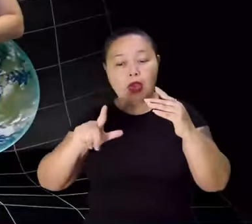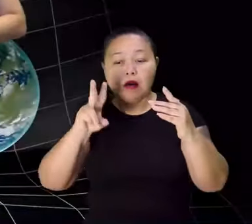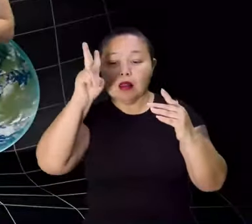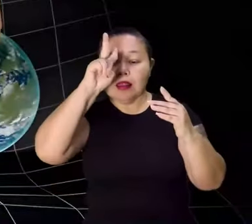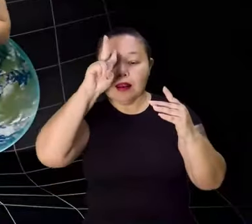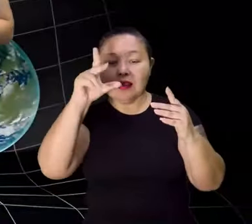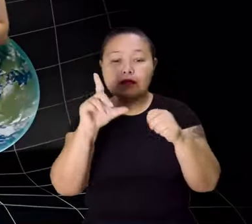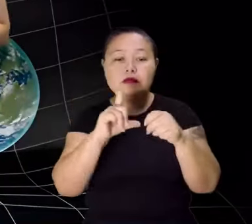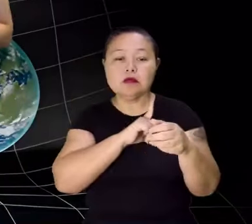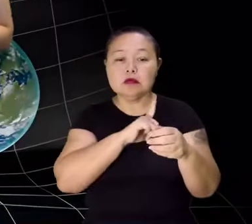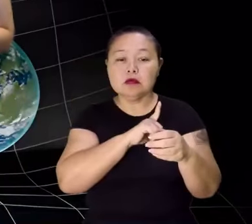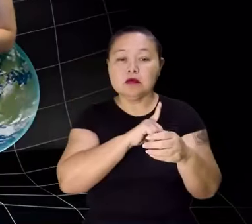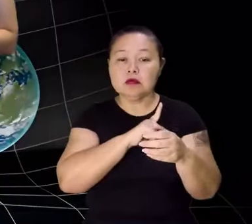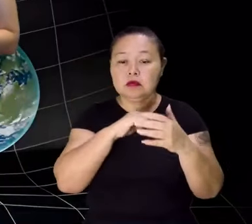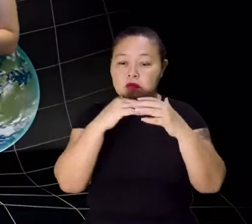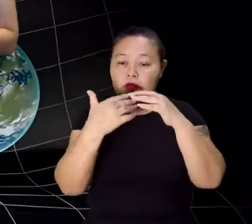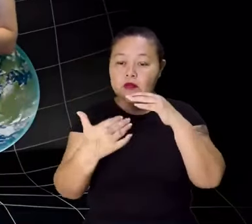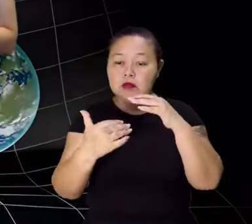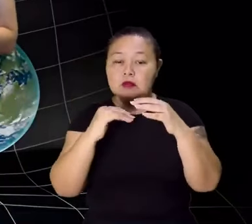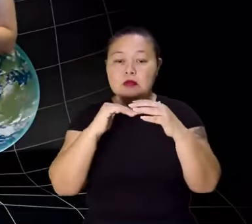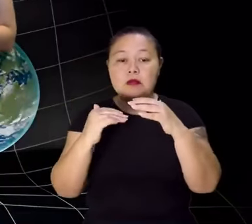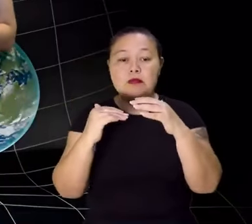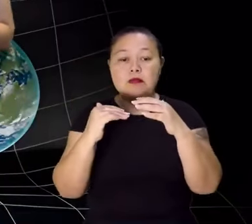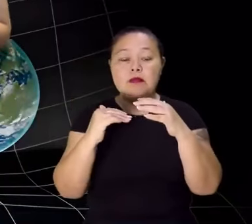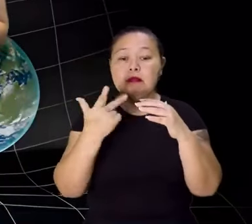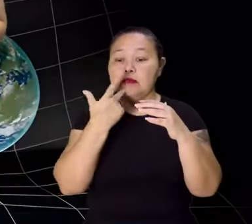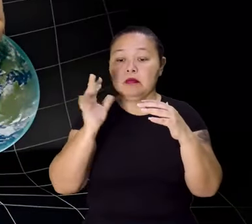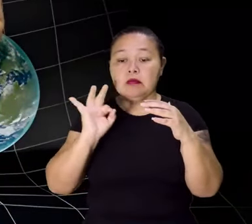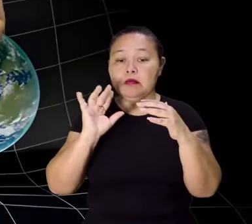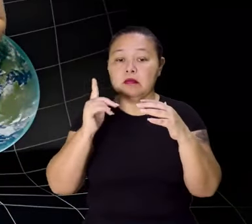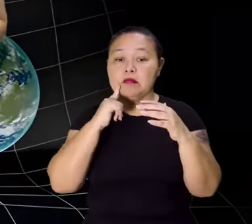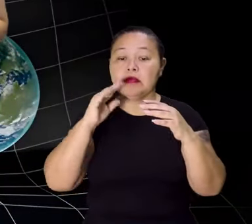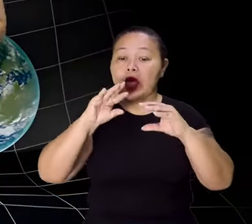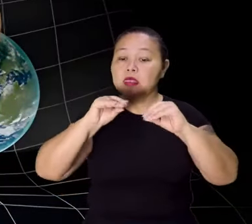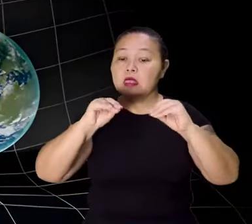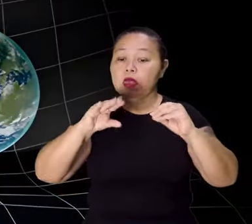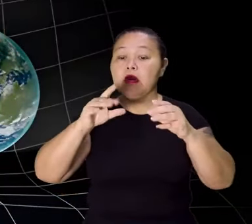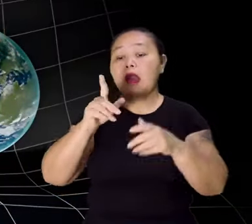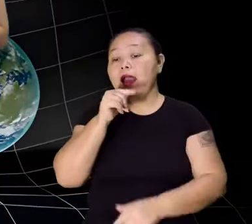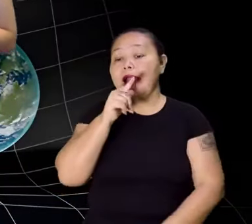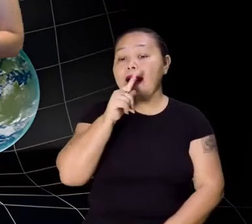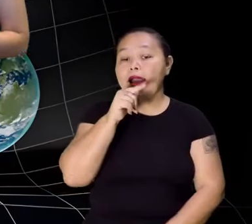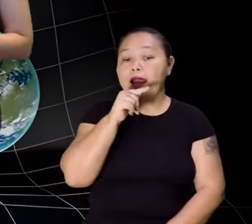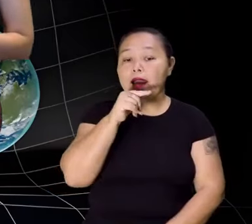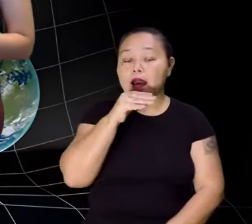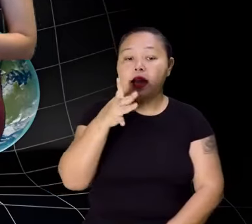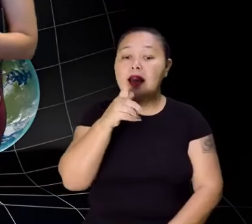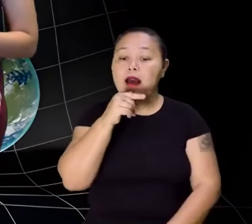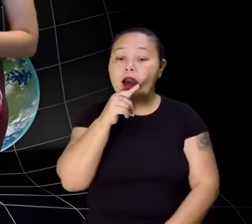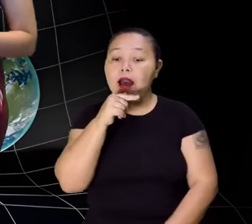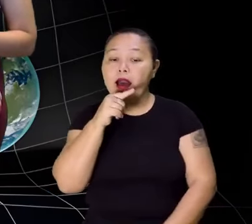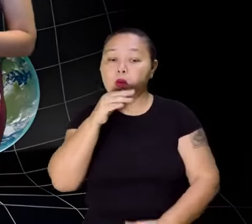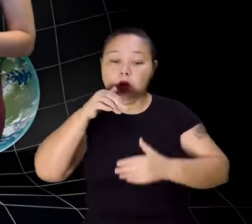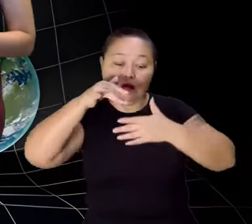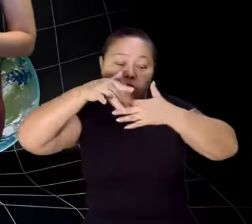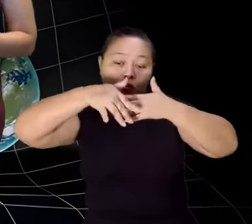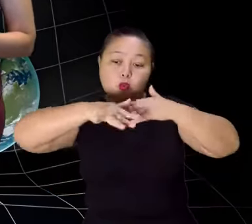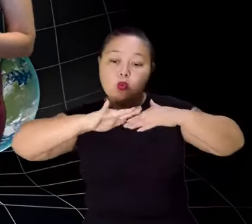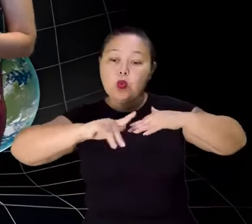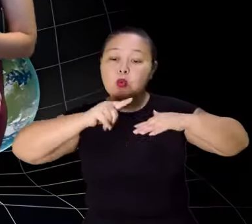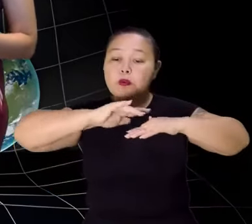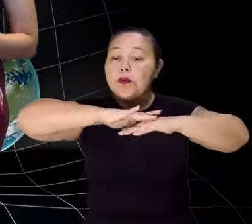pessoal, que nós temos o estado que não falamos ainda, mas o pastoso, igual o mel. A água, se você deixa ela cair na